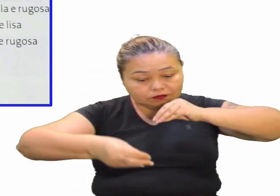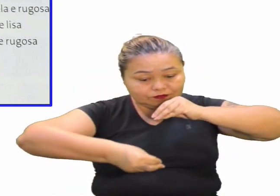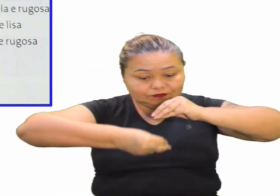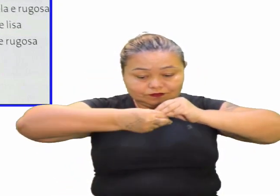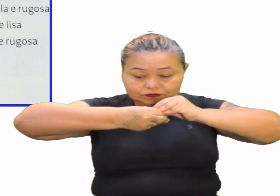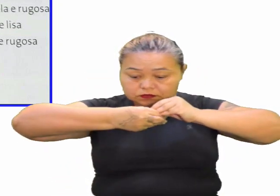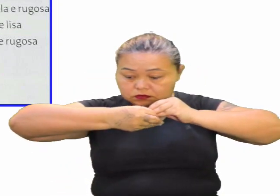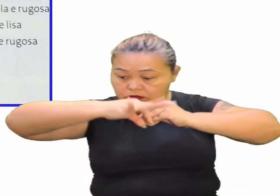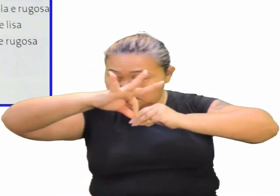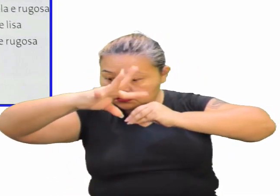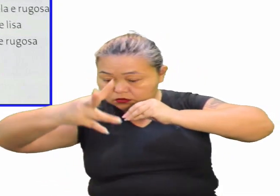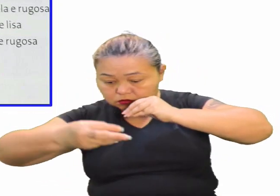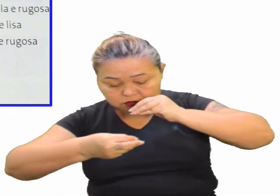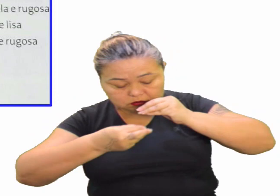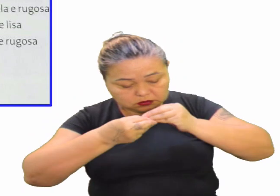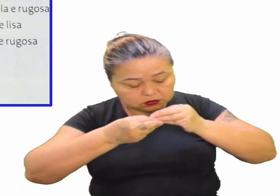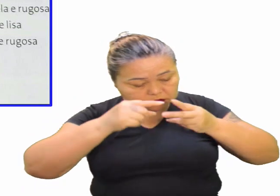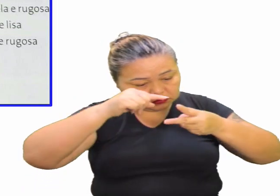segregação desses